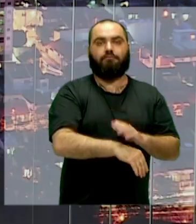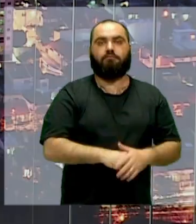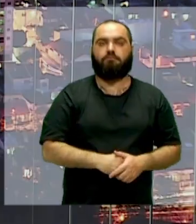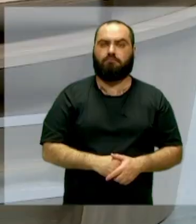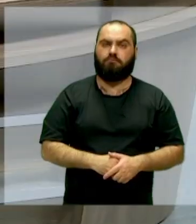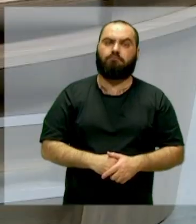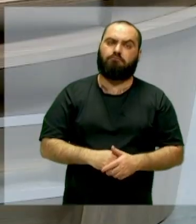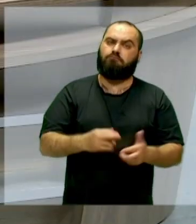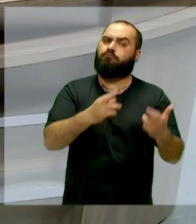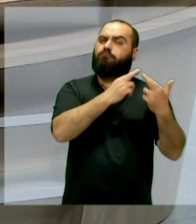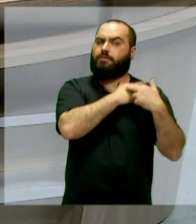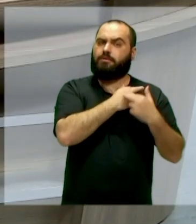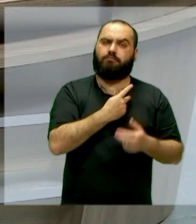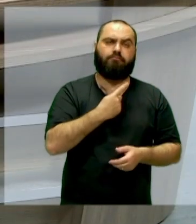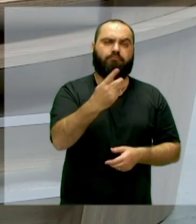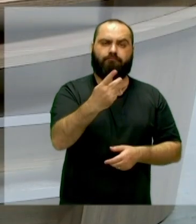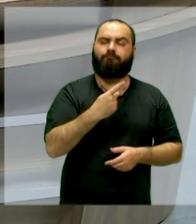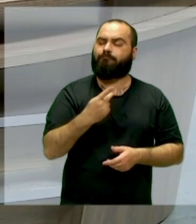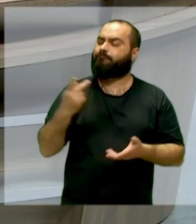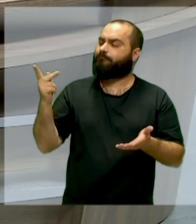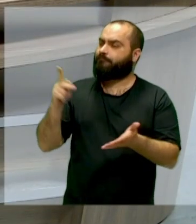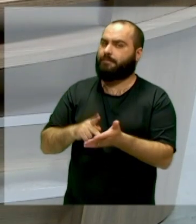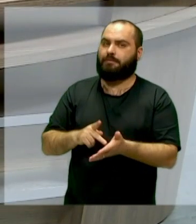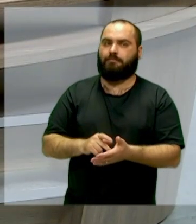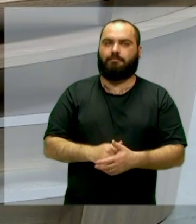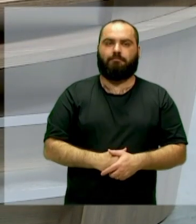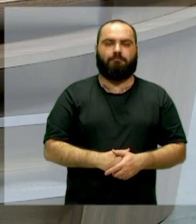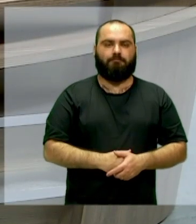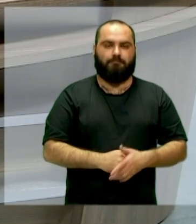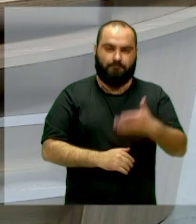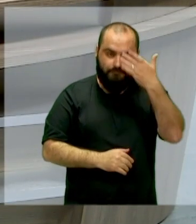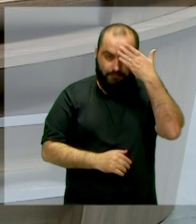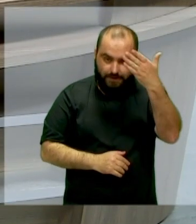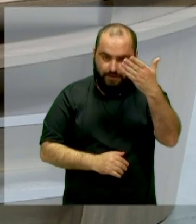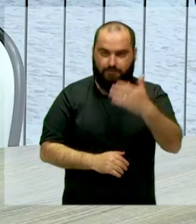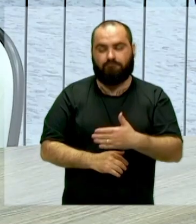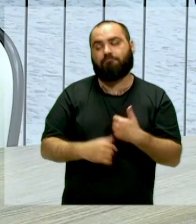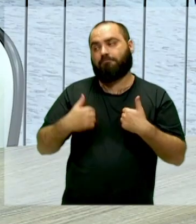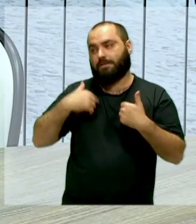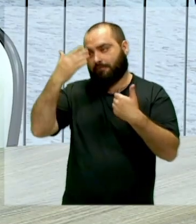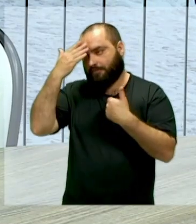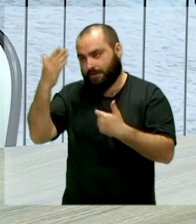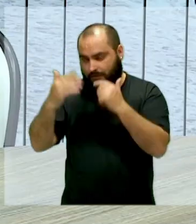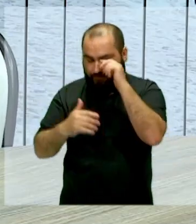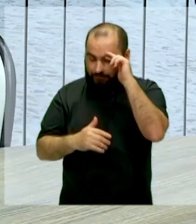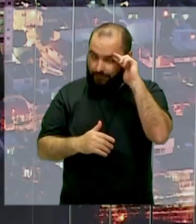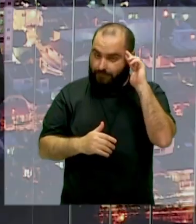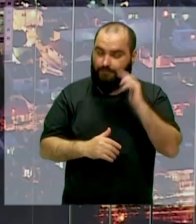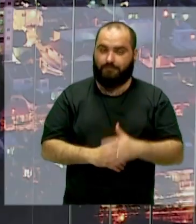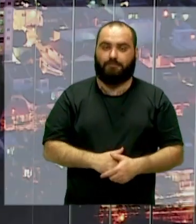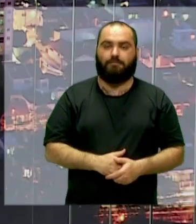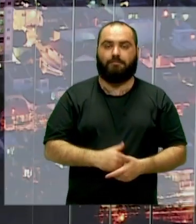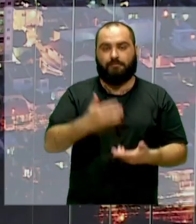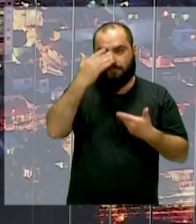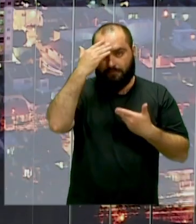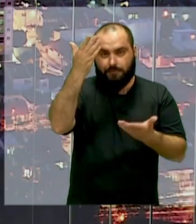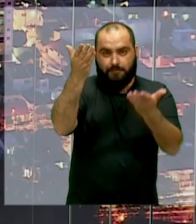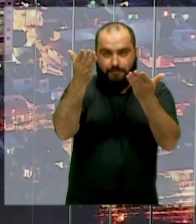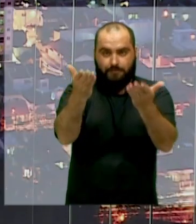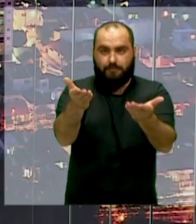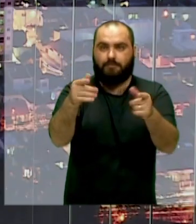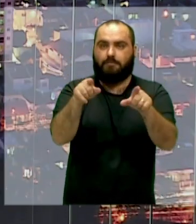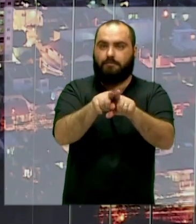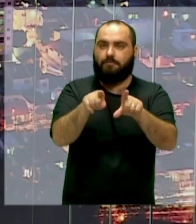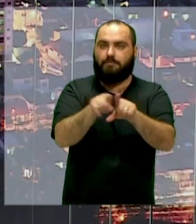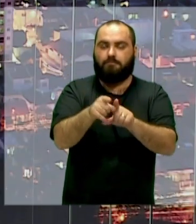responsável não é isso com certeza muito obrigada viu Artur Eu que agradeço a disponibilidade e Obrigada a você também que